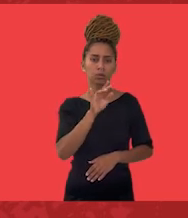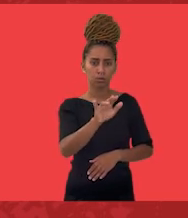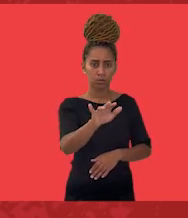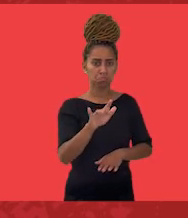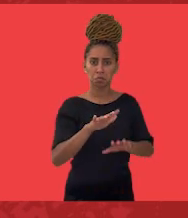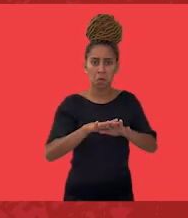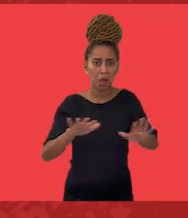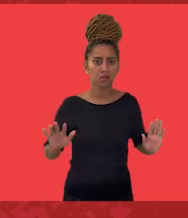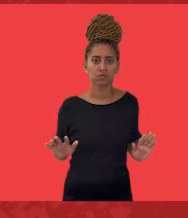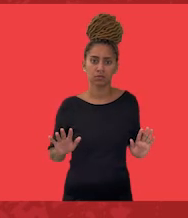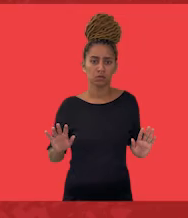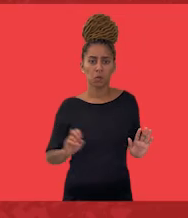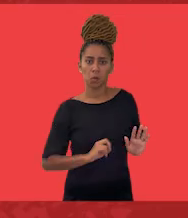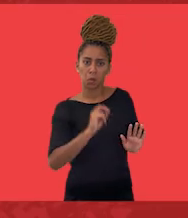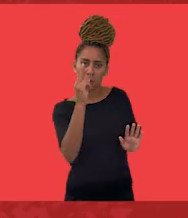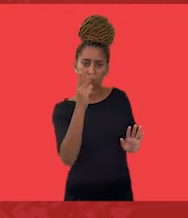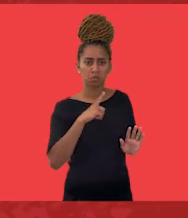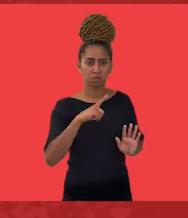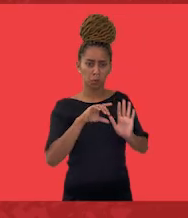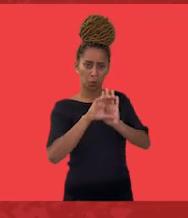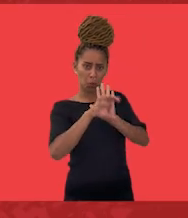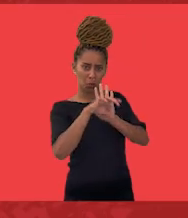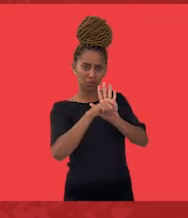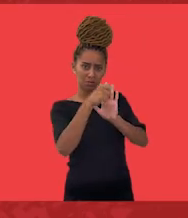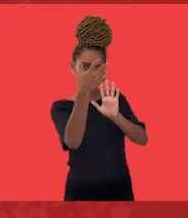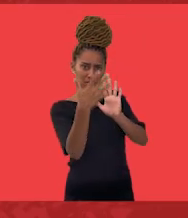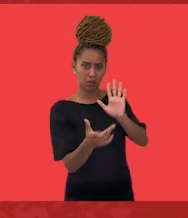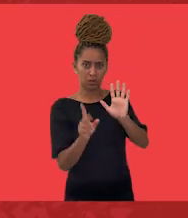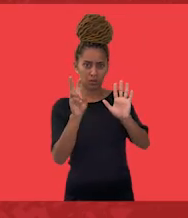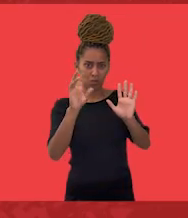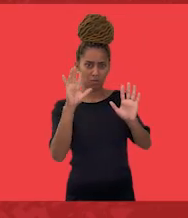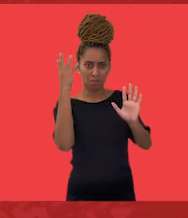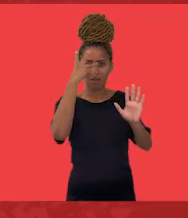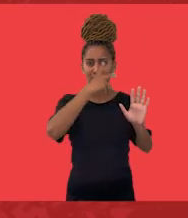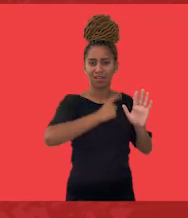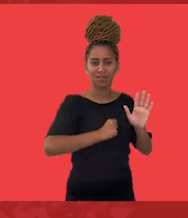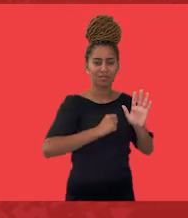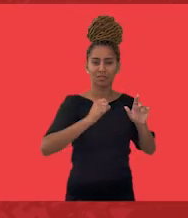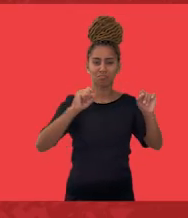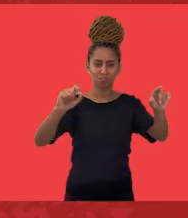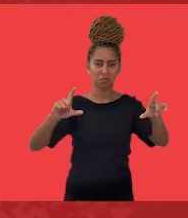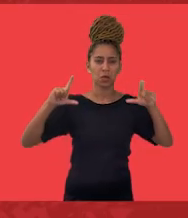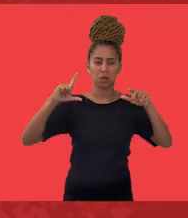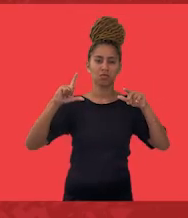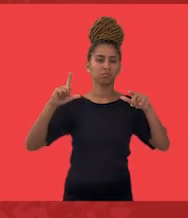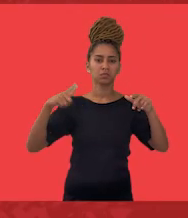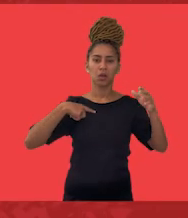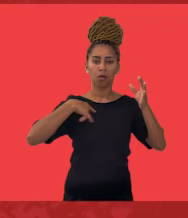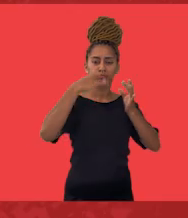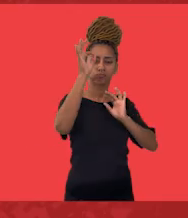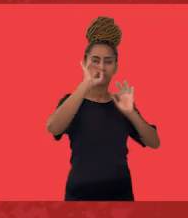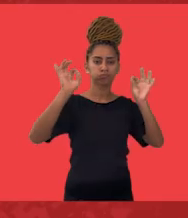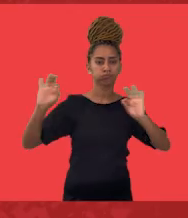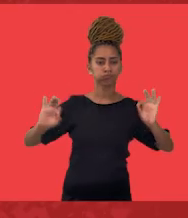moto, inventando uma liberdade ainda que feita de silêncio. E desde então, a cada vez